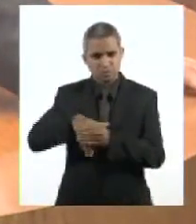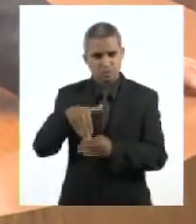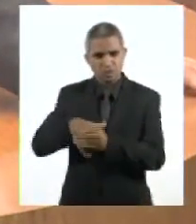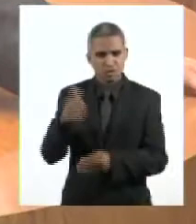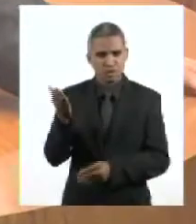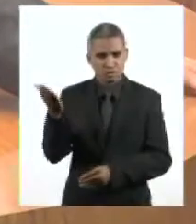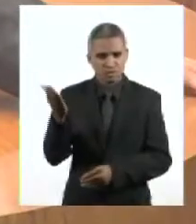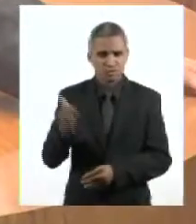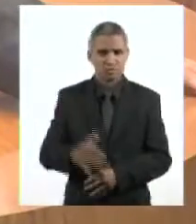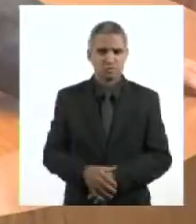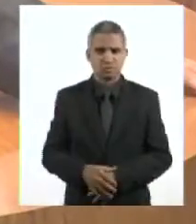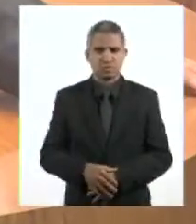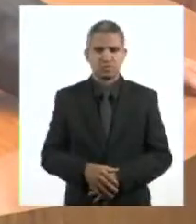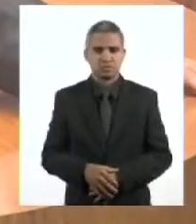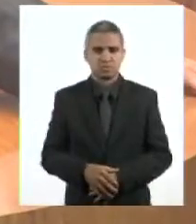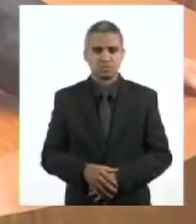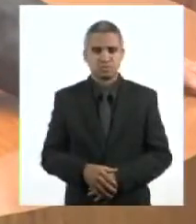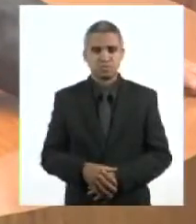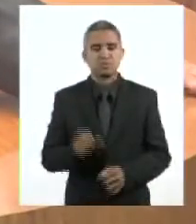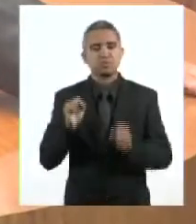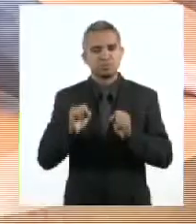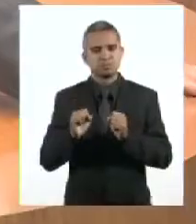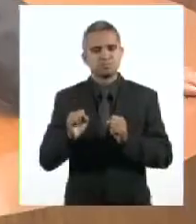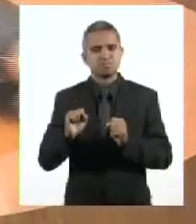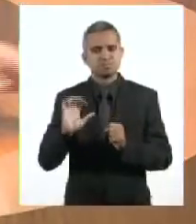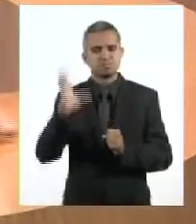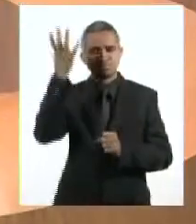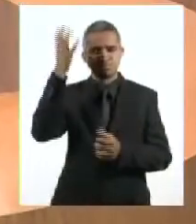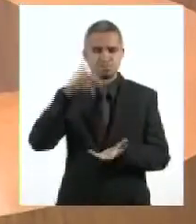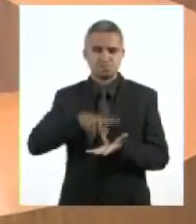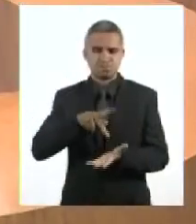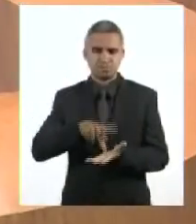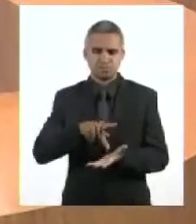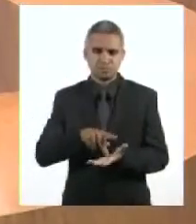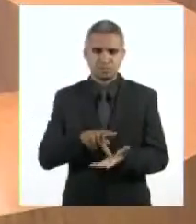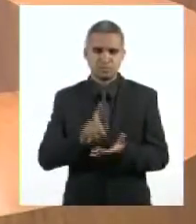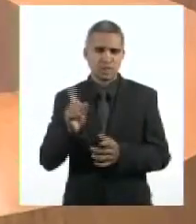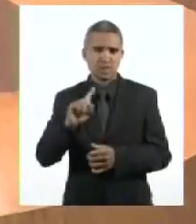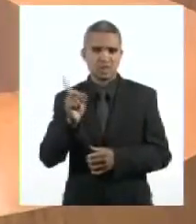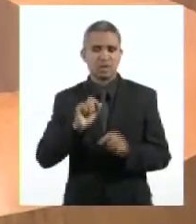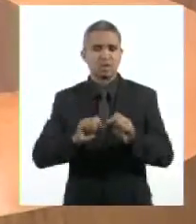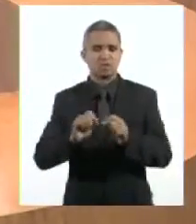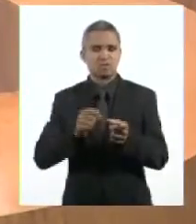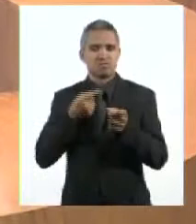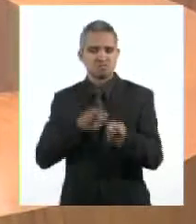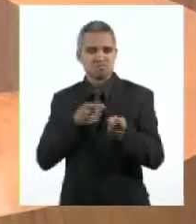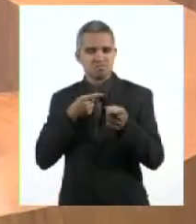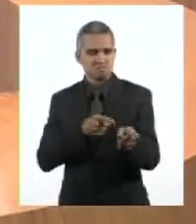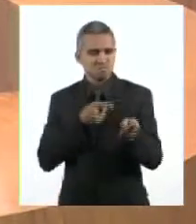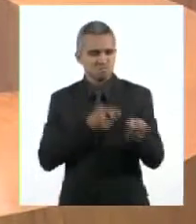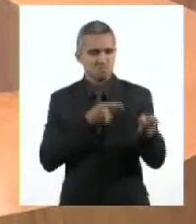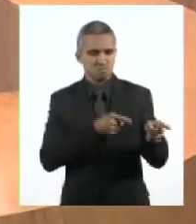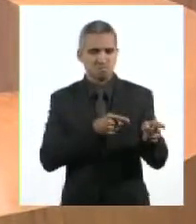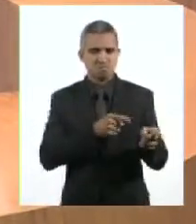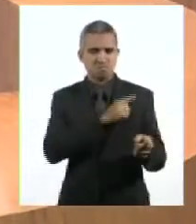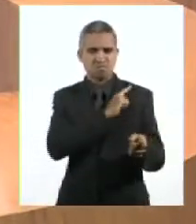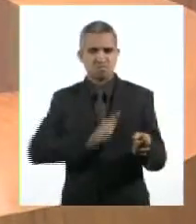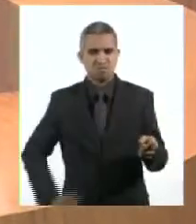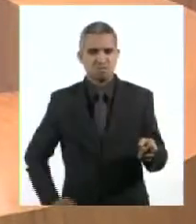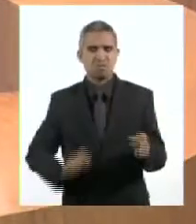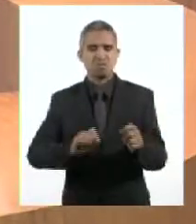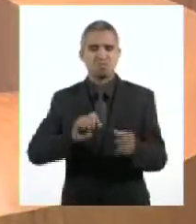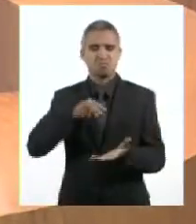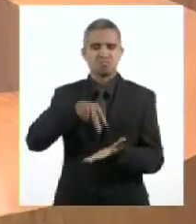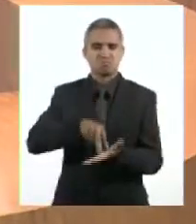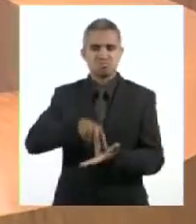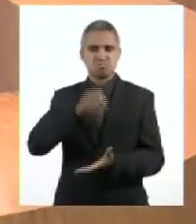eleições passadas fosse realidade, e não um governo de perseguição, um governo de censura, que nem crítica